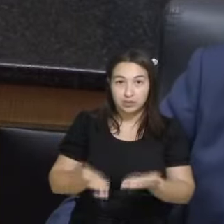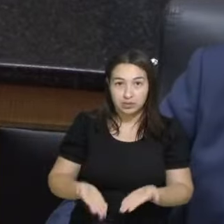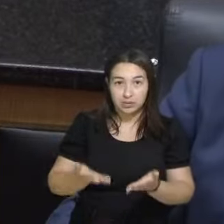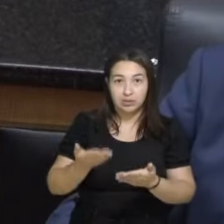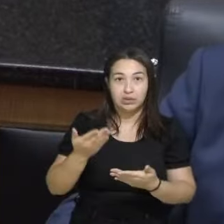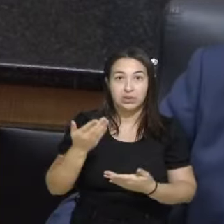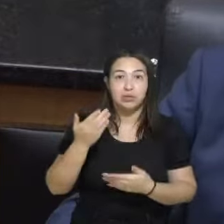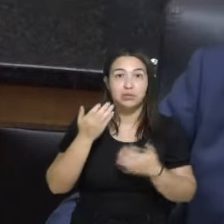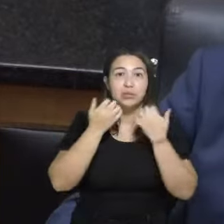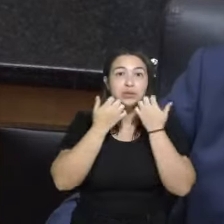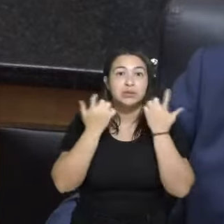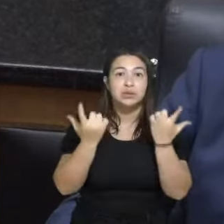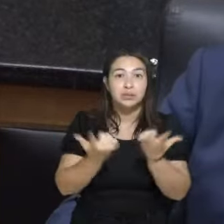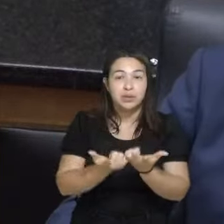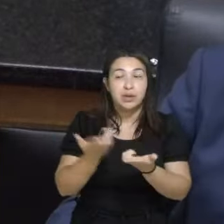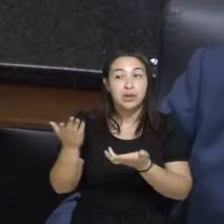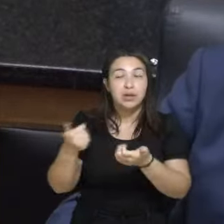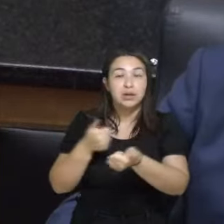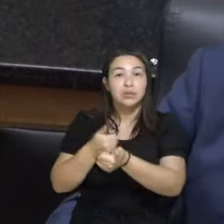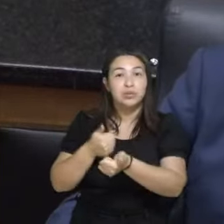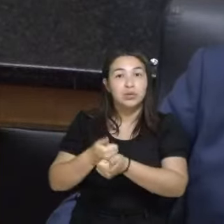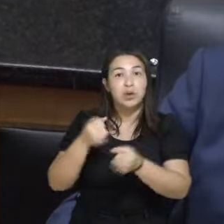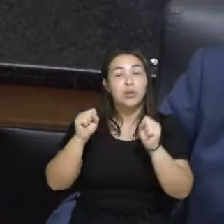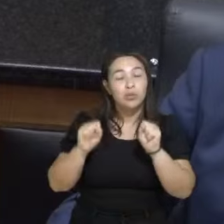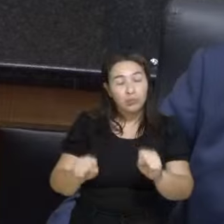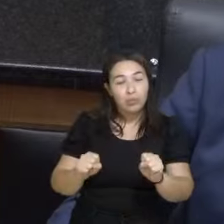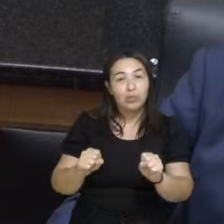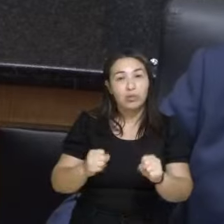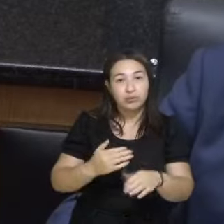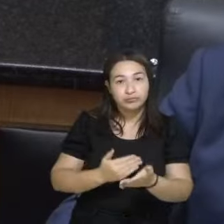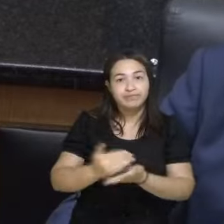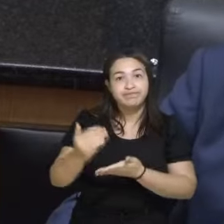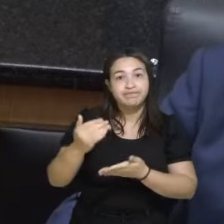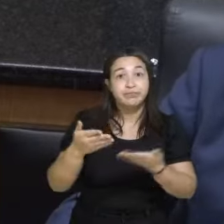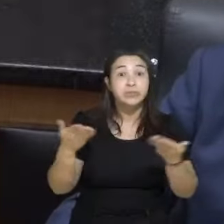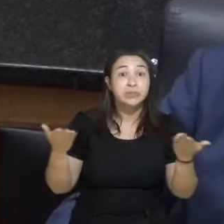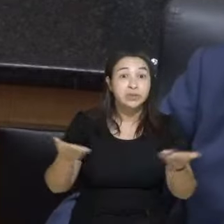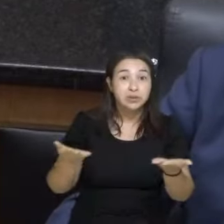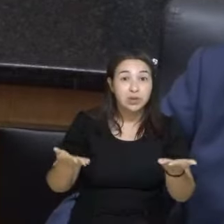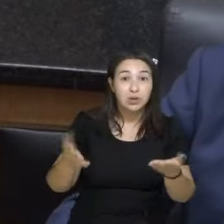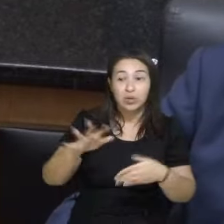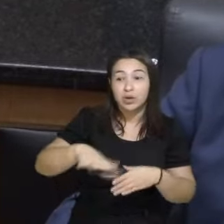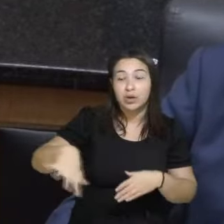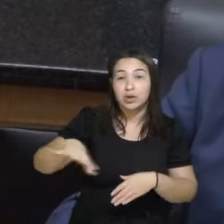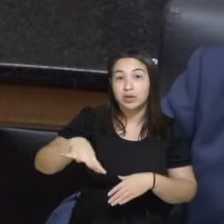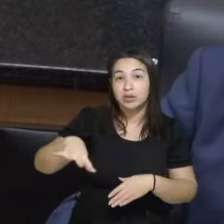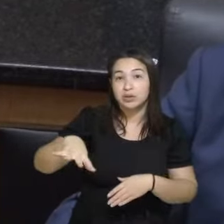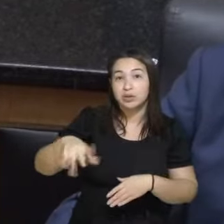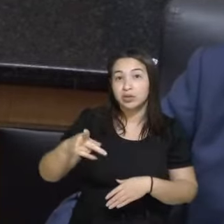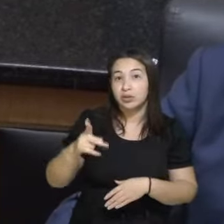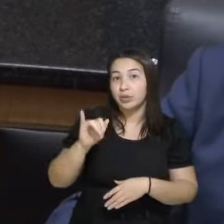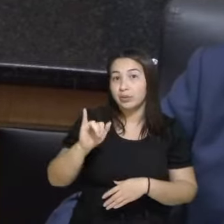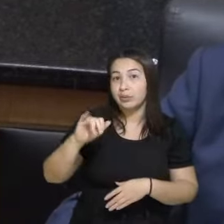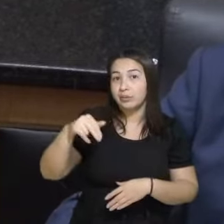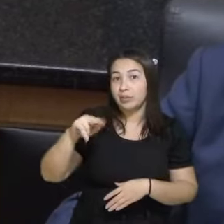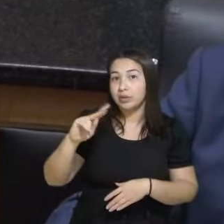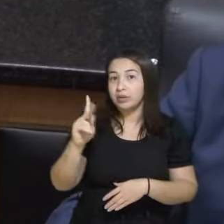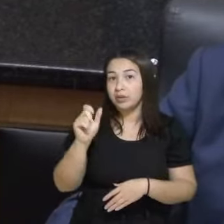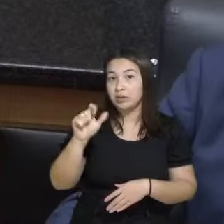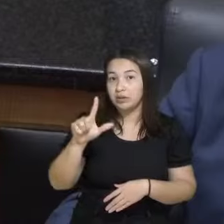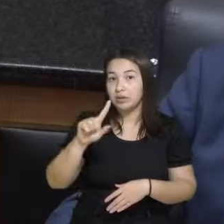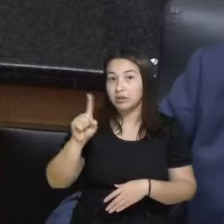o Tribunal de Justiça pudesse, então, tornar realidade. É por isso que, para nós, na região, também esse projeto ele é importantíssimo,